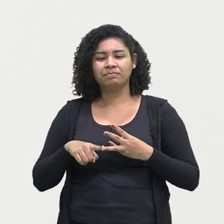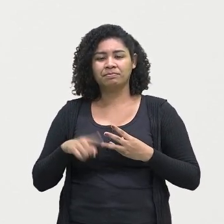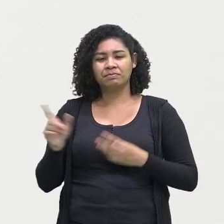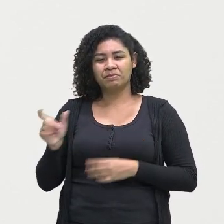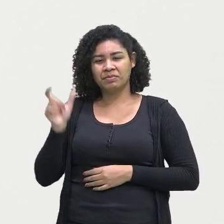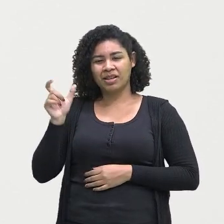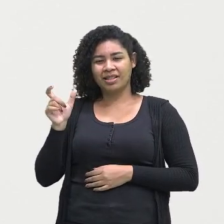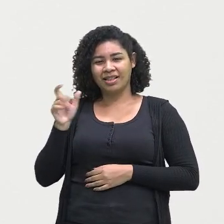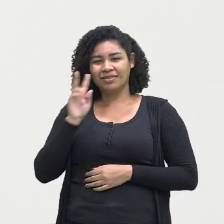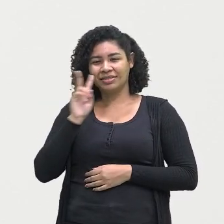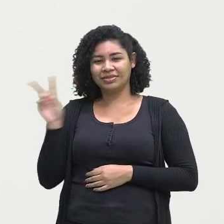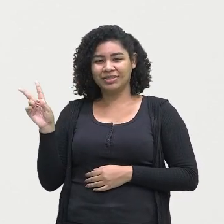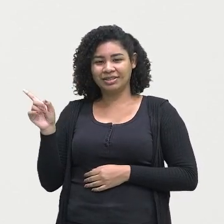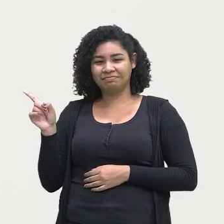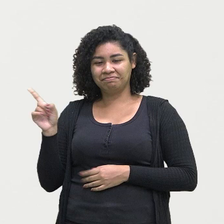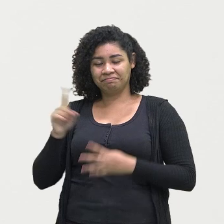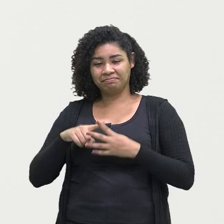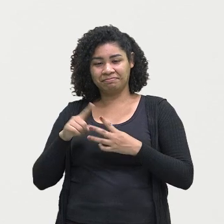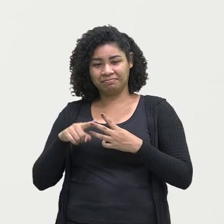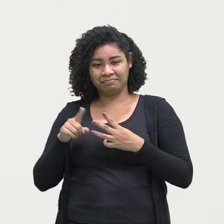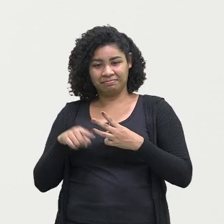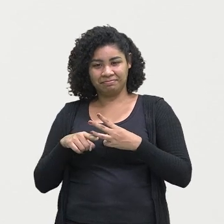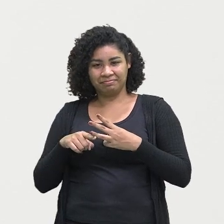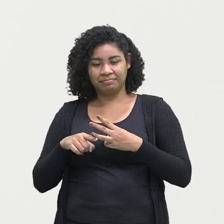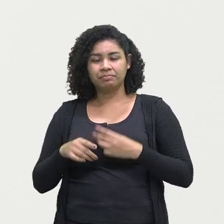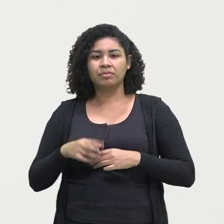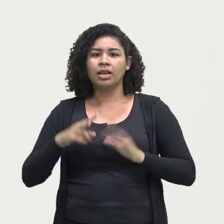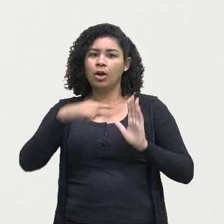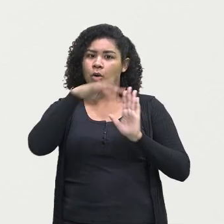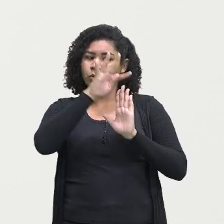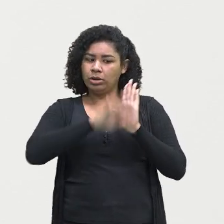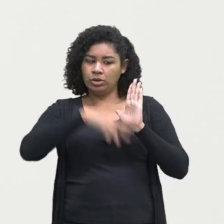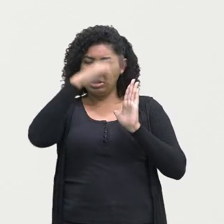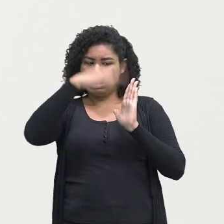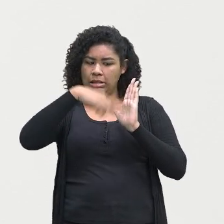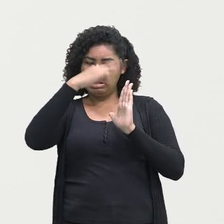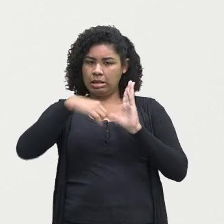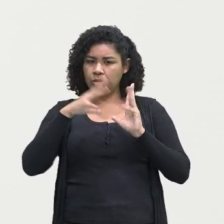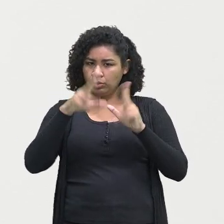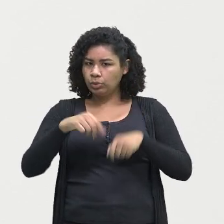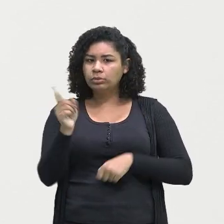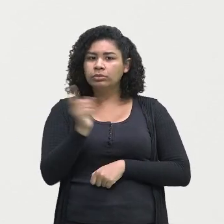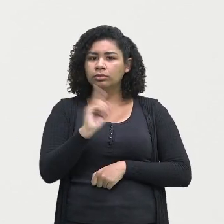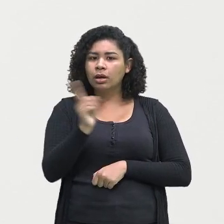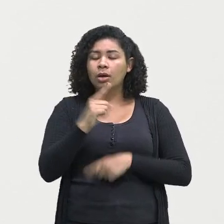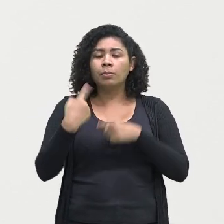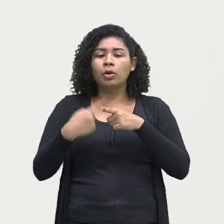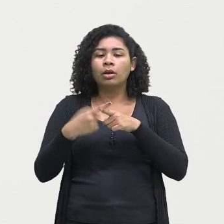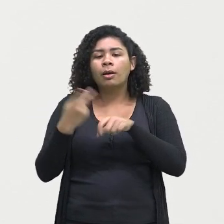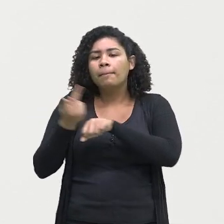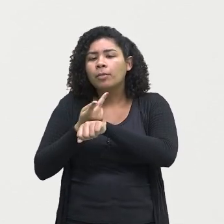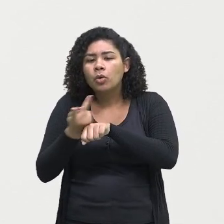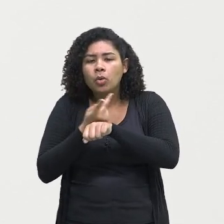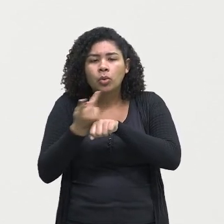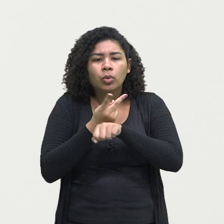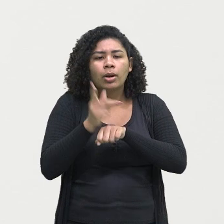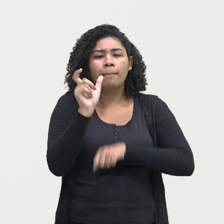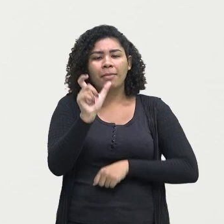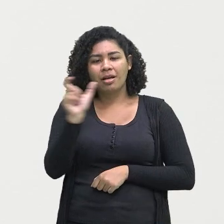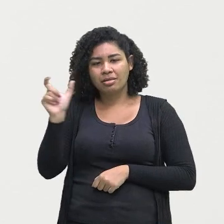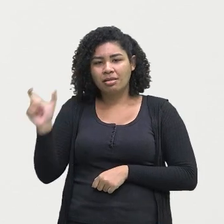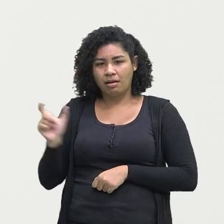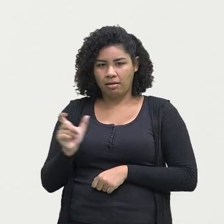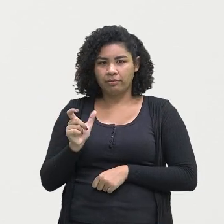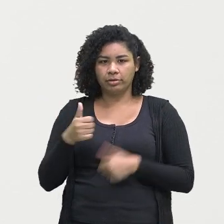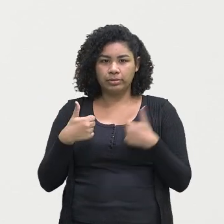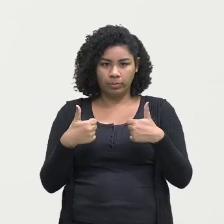drinks and alcohol. Ainda não vou ler todo o texto agora, porque a gente vai continuar procurando essas palavrinhas conhecidas aqui na